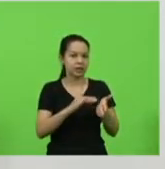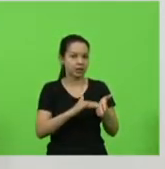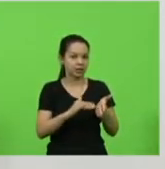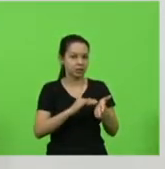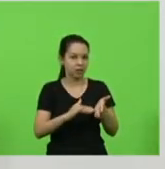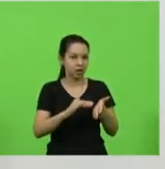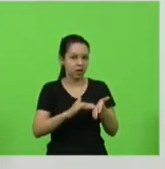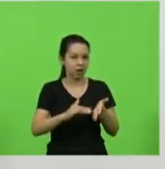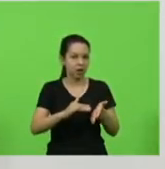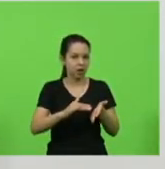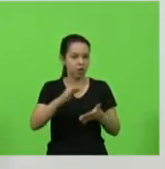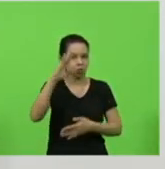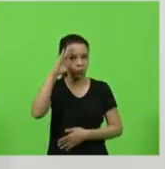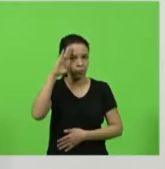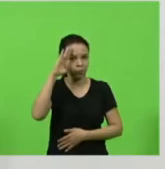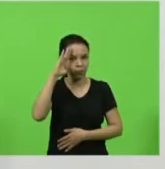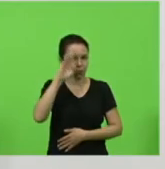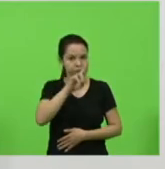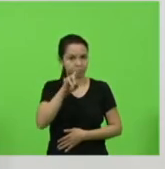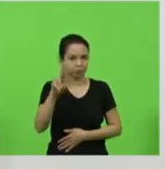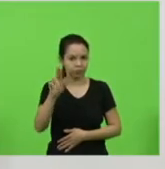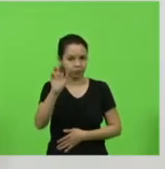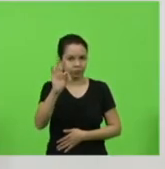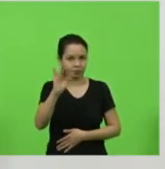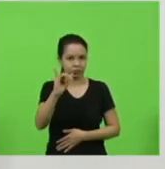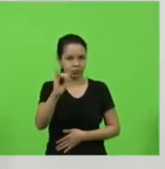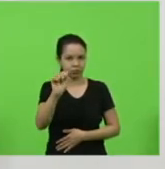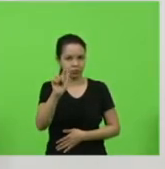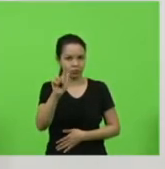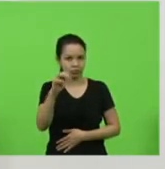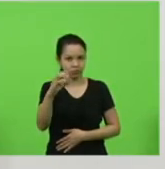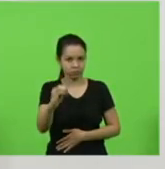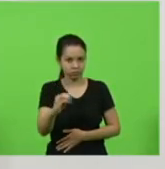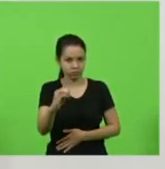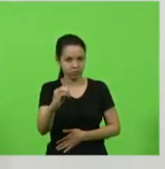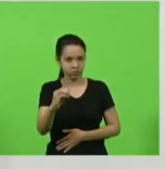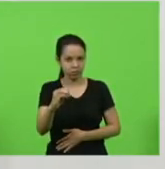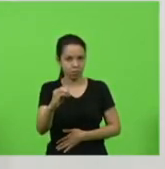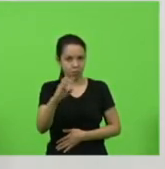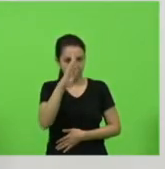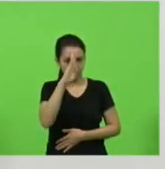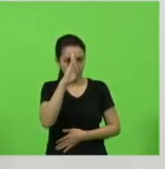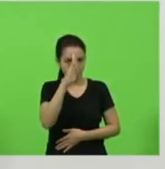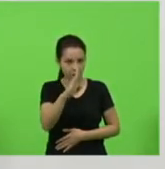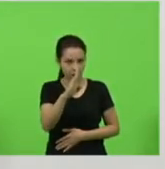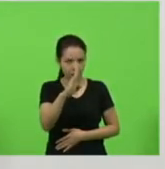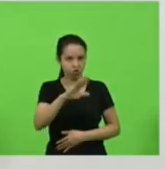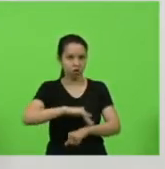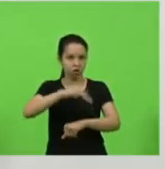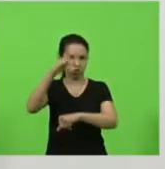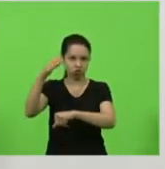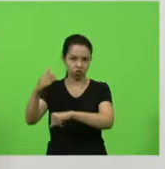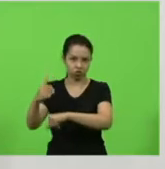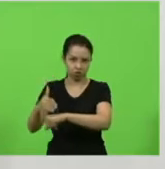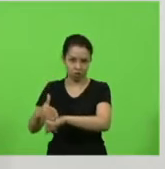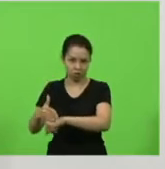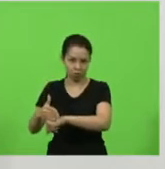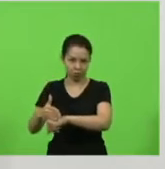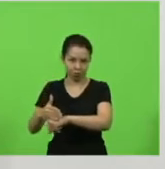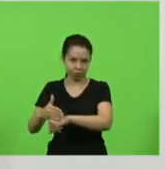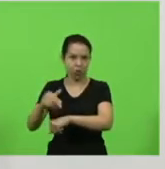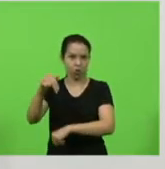tenente-coronel Tiago Augusto Vieira, principalmente na região do Planalto Norte e também no Vale do